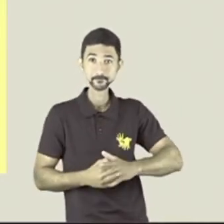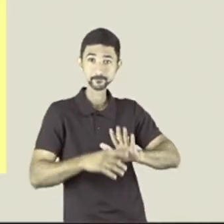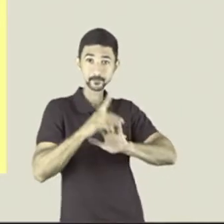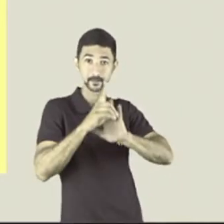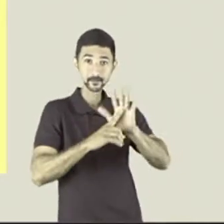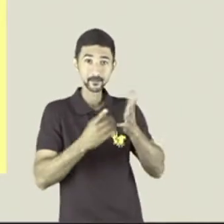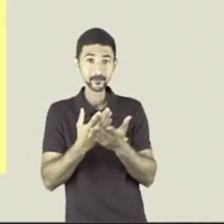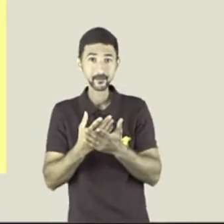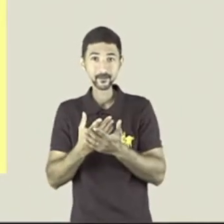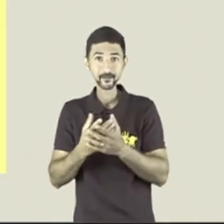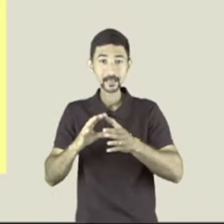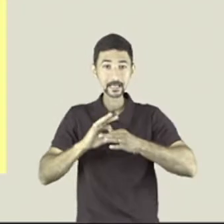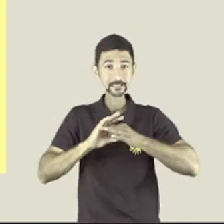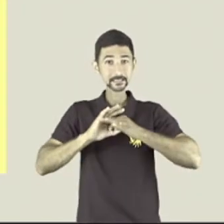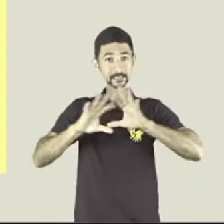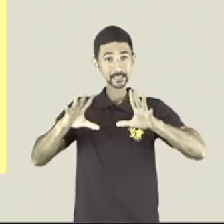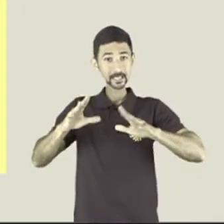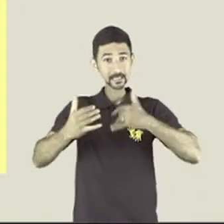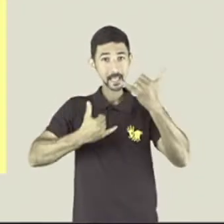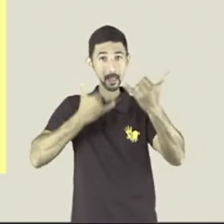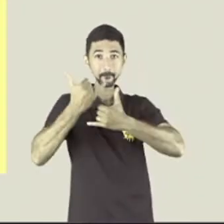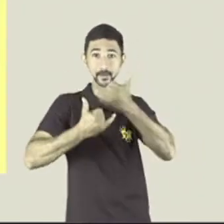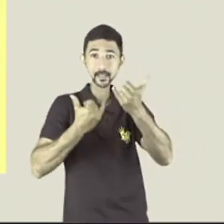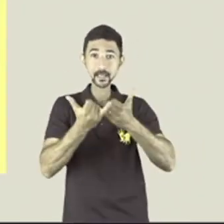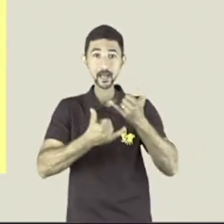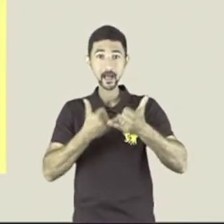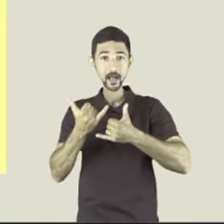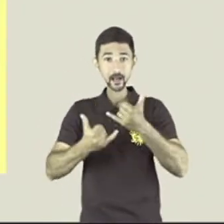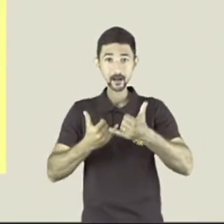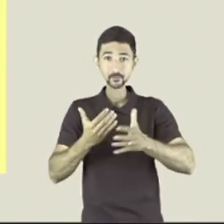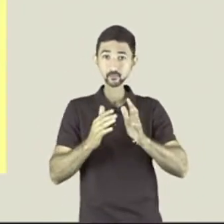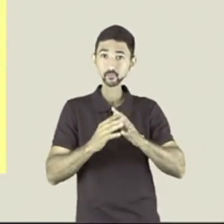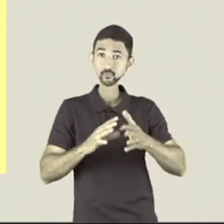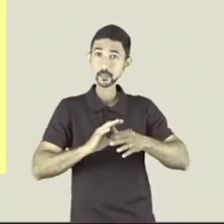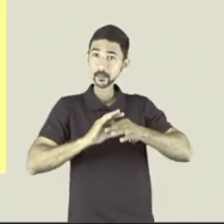olha a cebolinha, a liberdade.